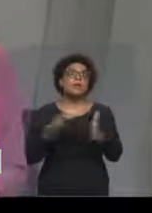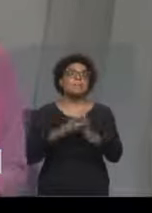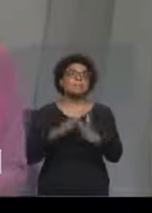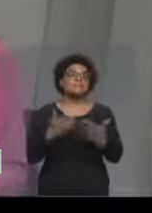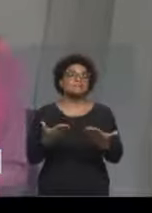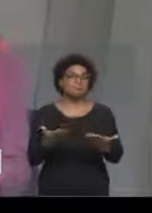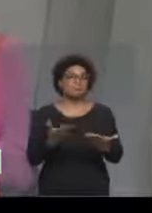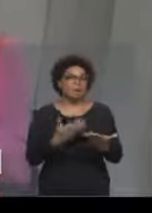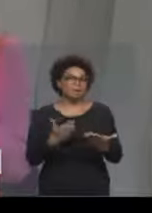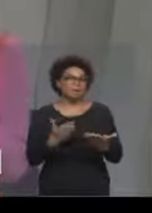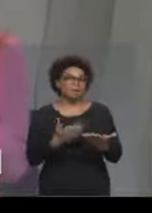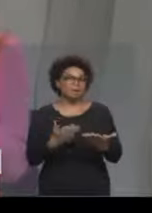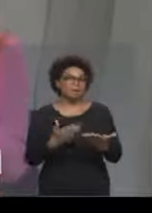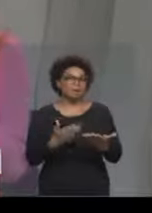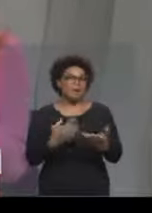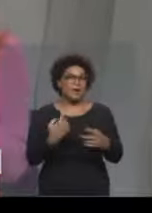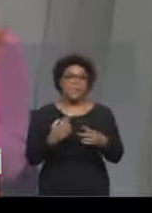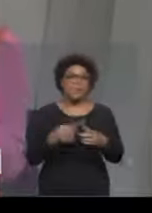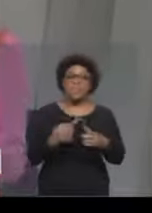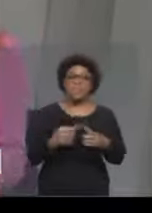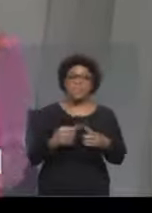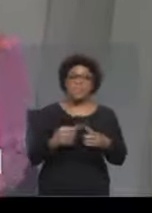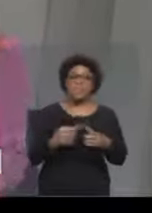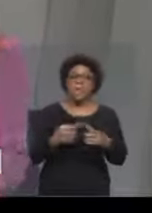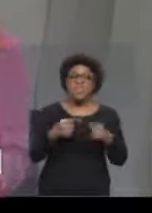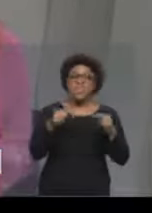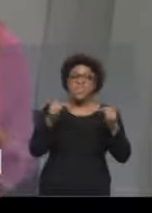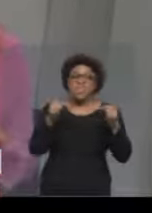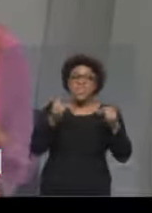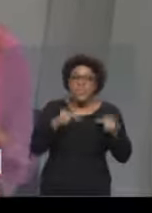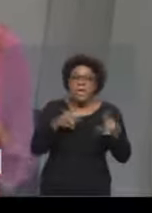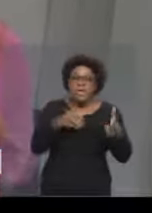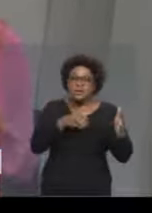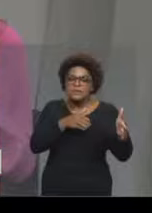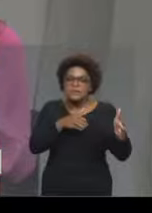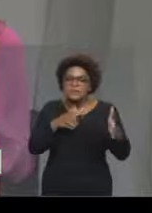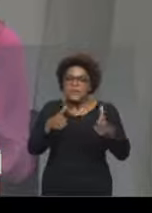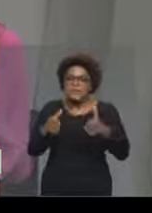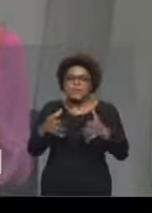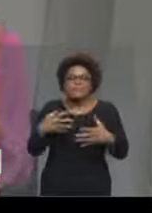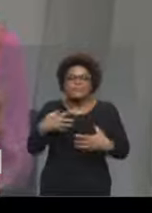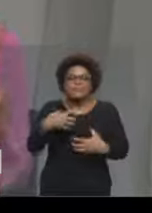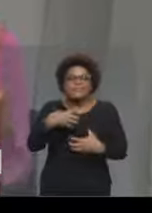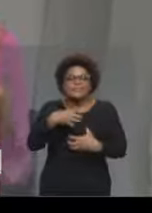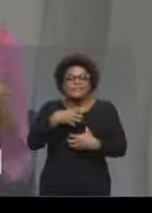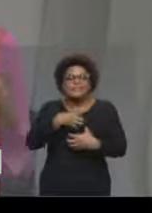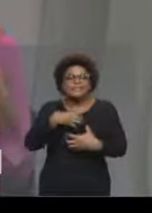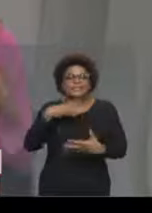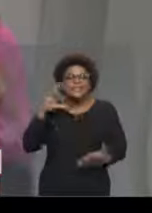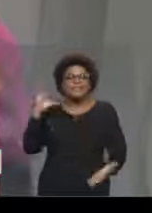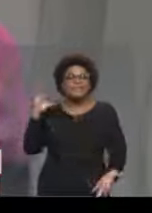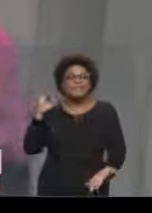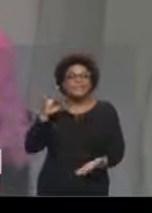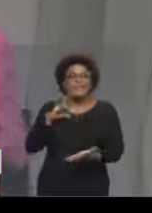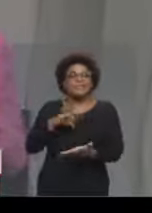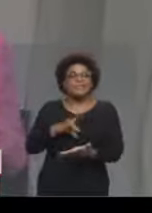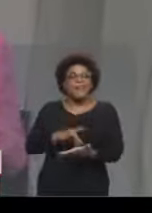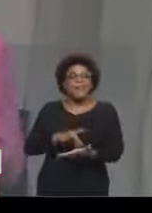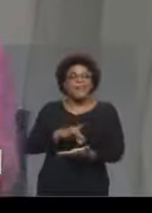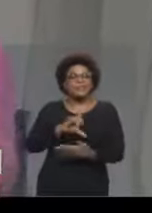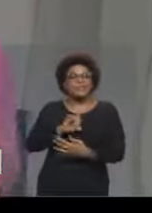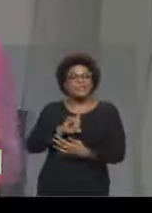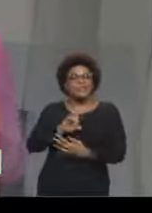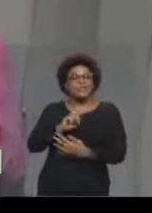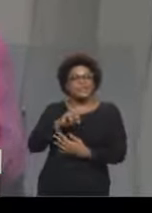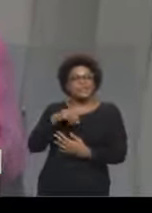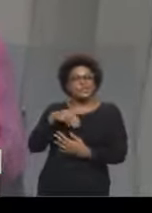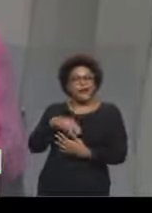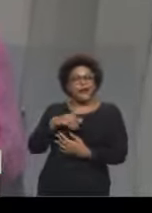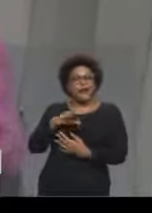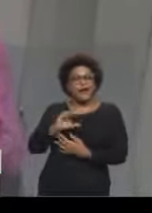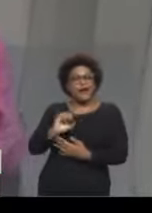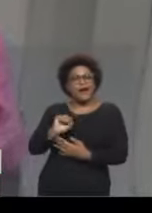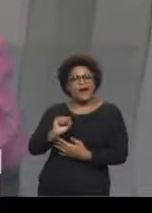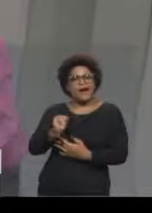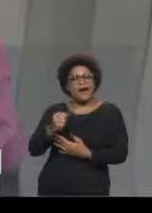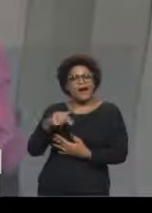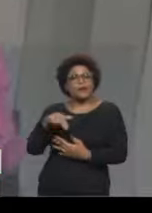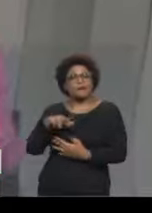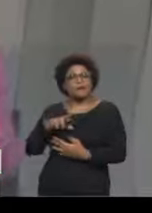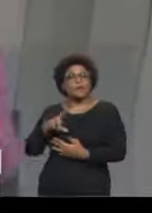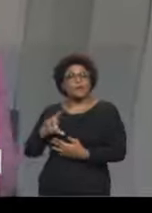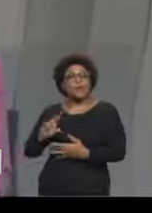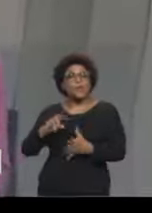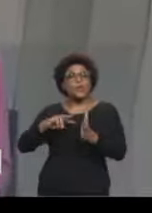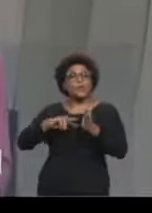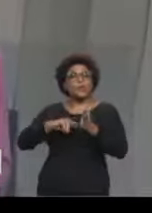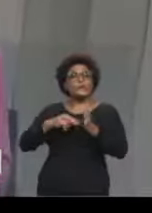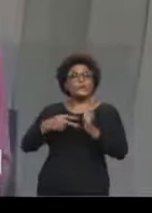estava sentindo o verdadeiro Dom Casmurro. Porque Casmurro quer dizer introspectivo. Ele estava